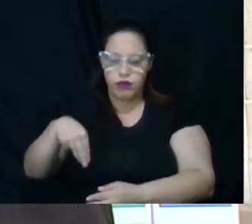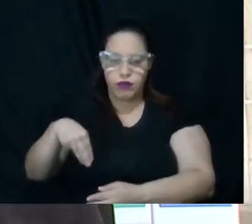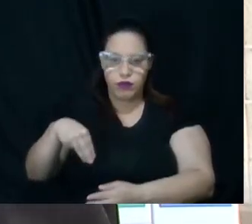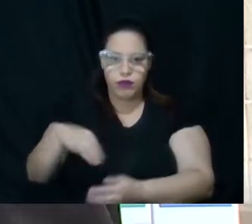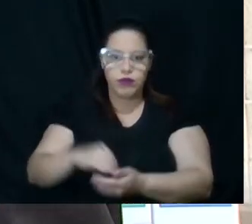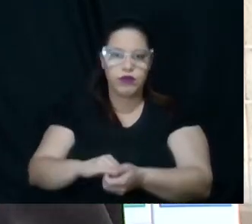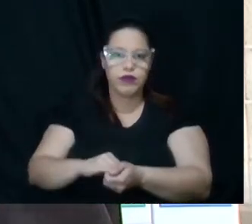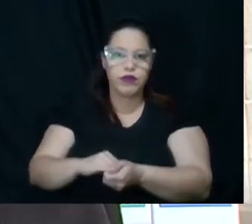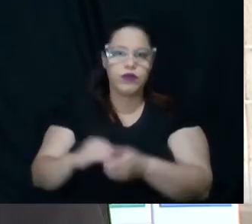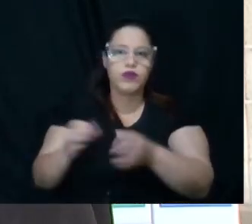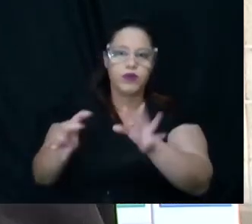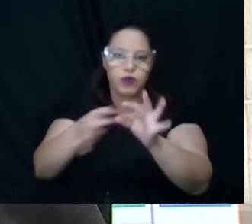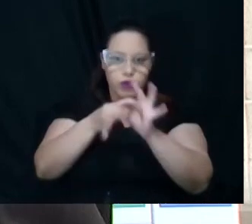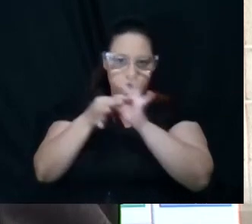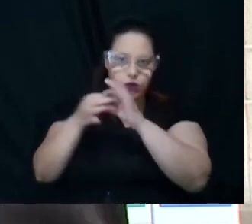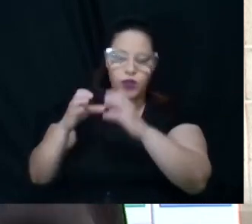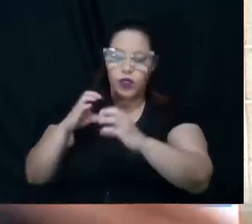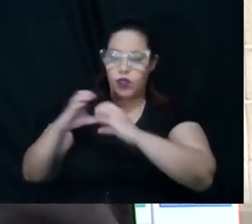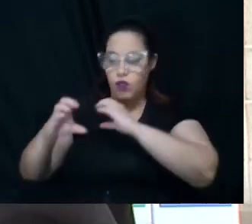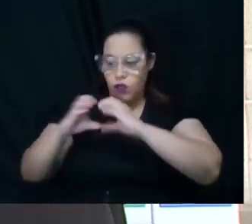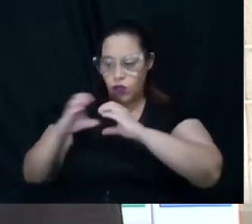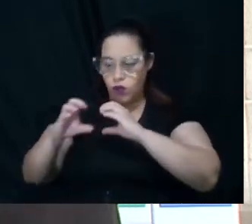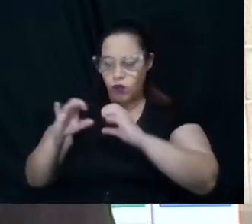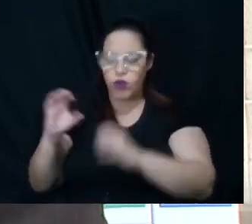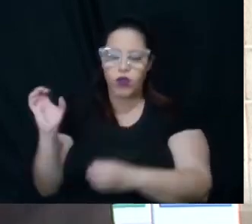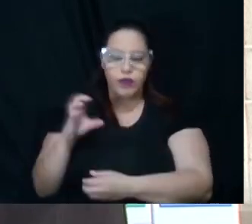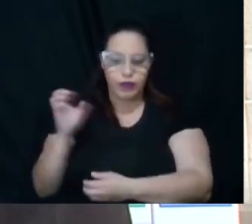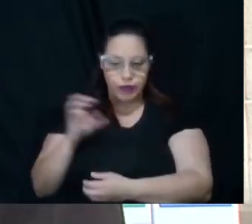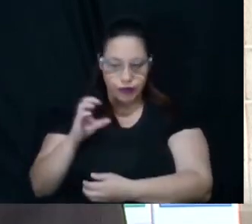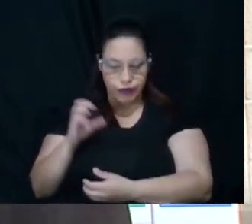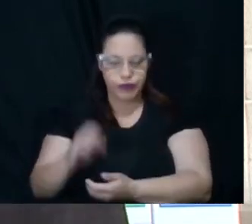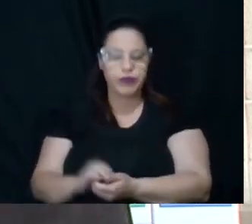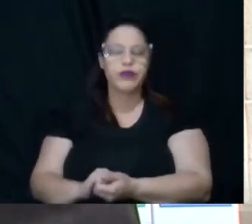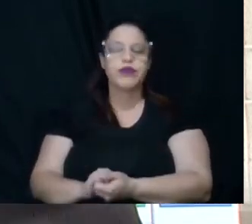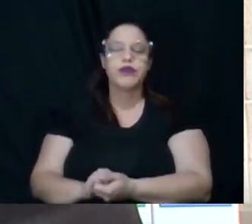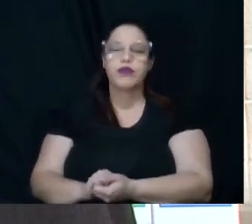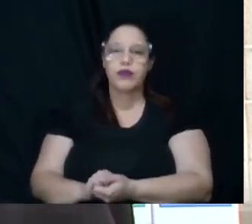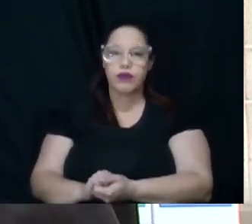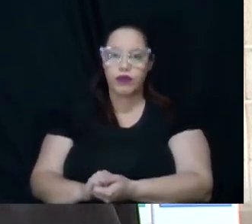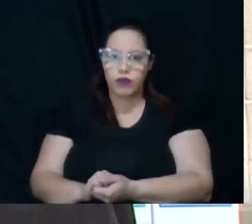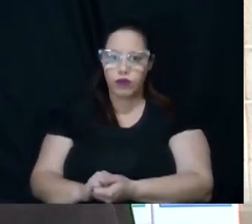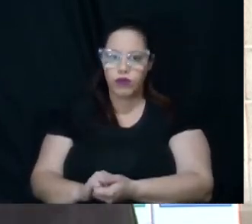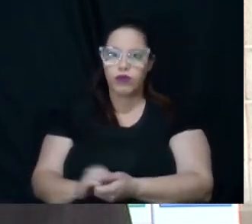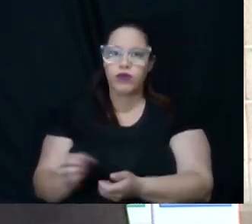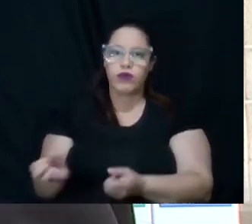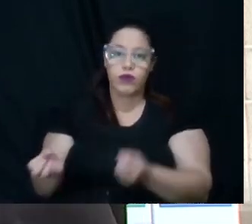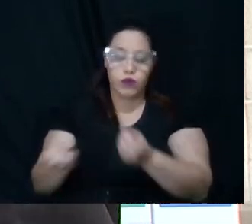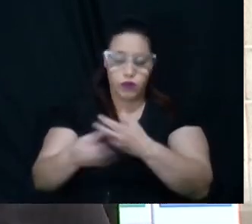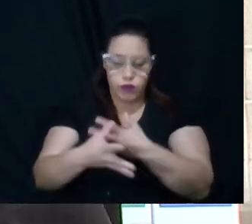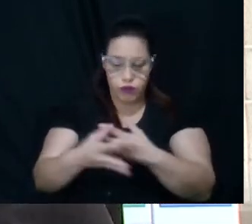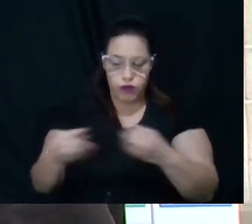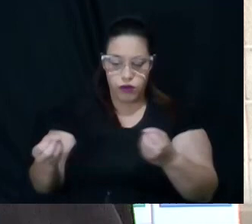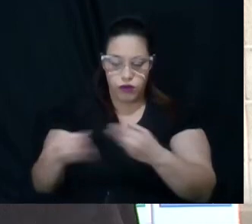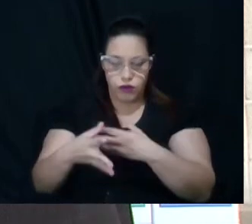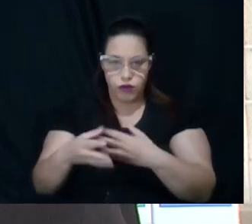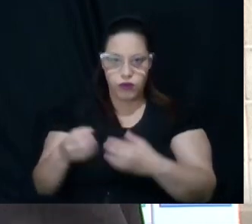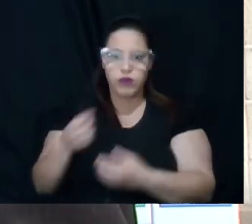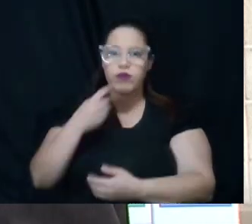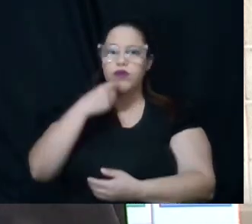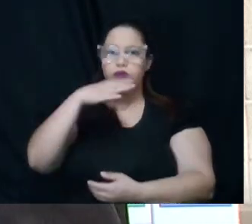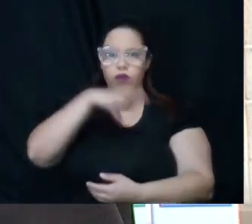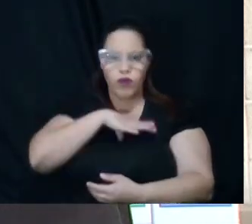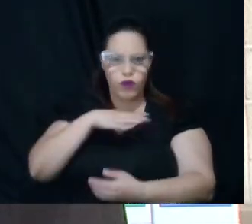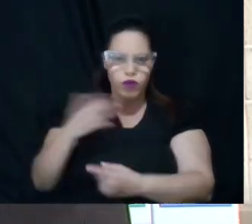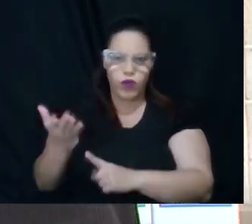local importante né de integração com a própria comunidade científica como um todo fortalecendo essa área de inovação que